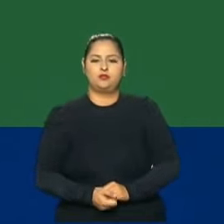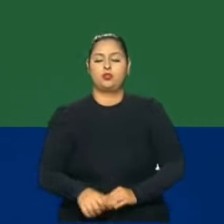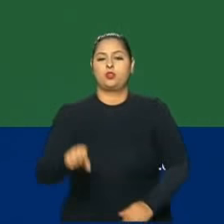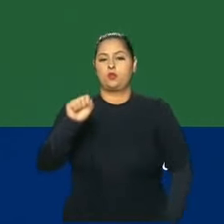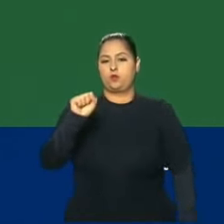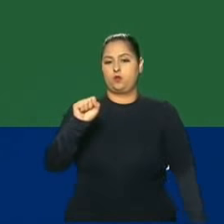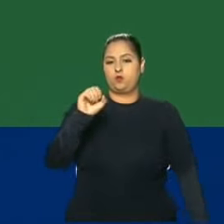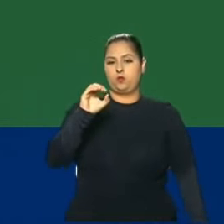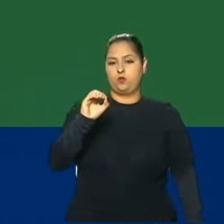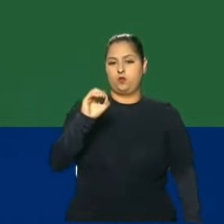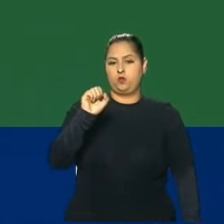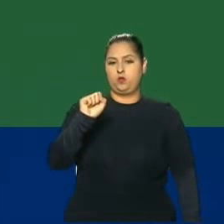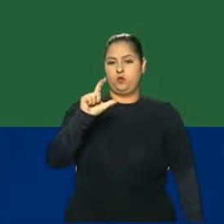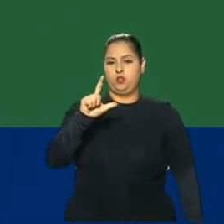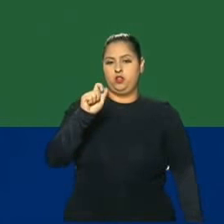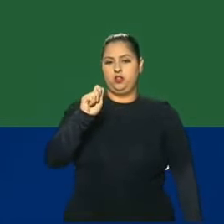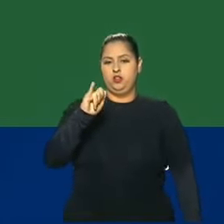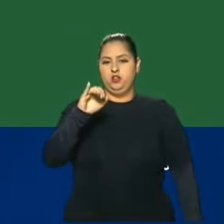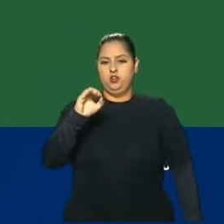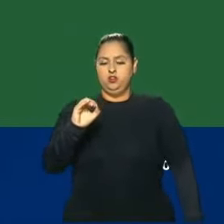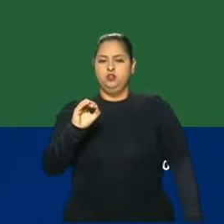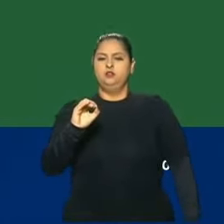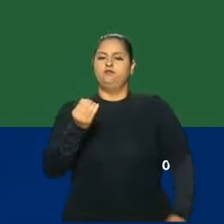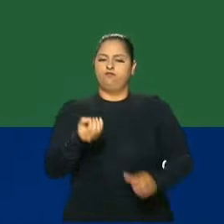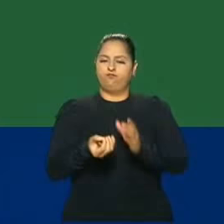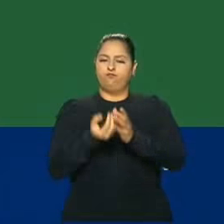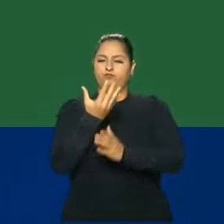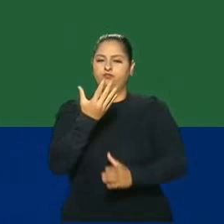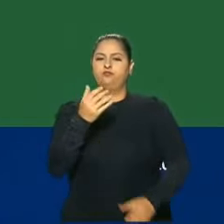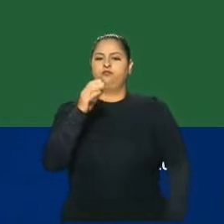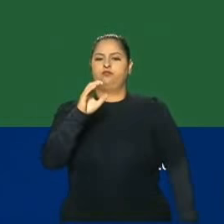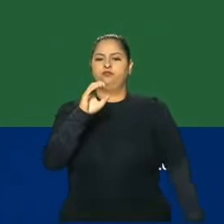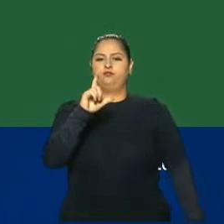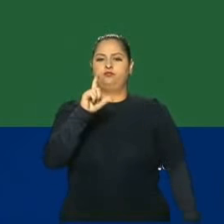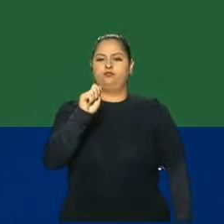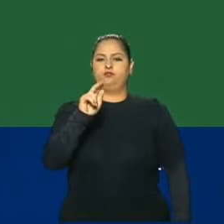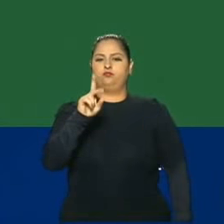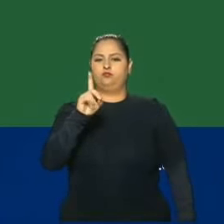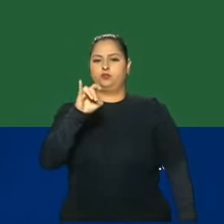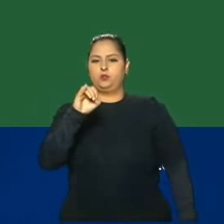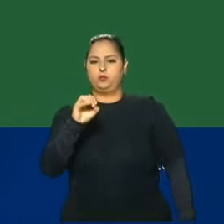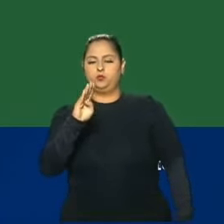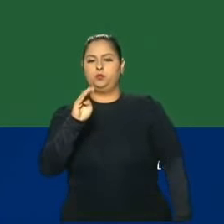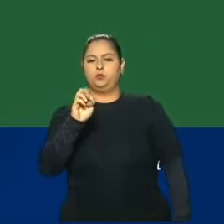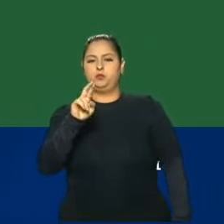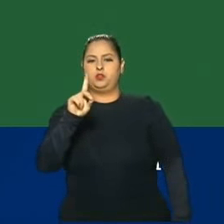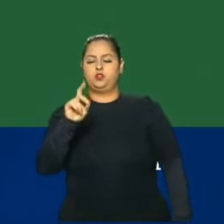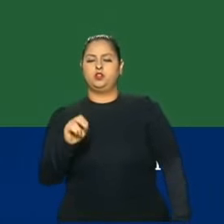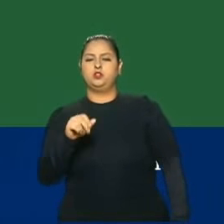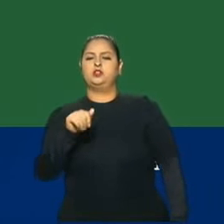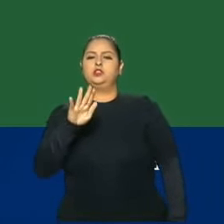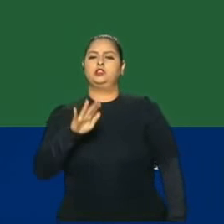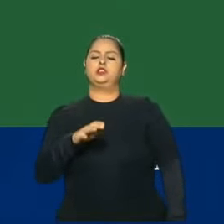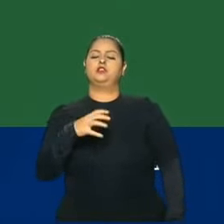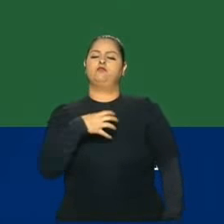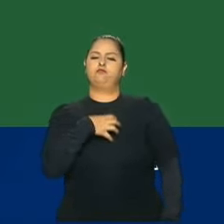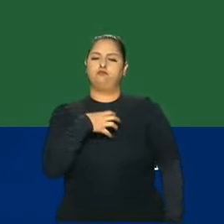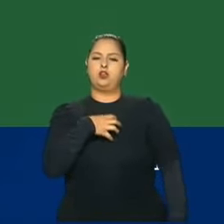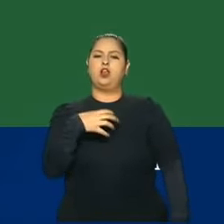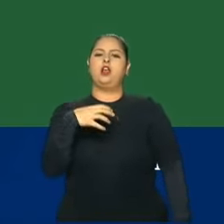Soslaio, autoria Cláudio Bernardo Dias Costa. Interpretação Cláudio Dias e Raquel